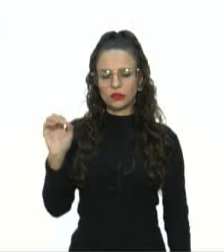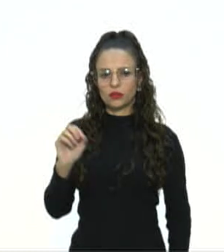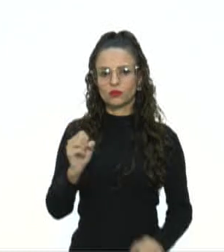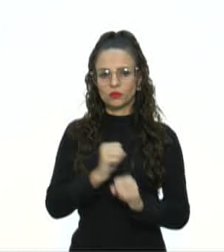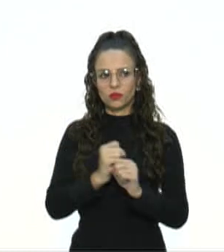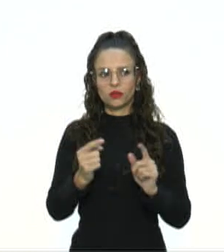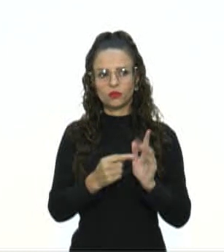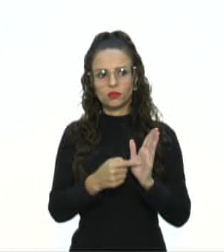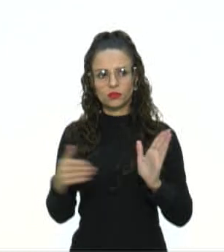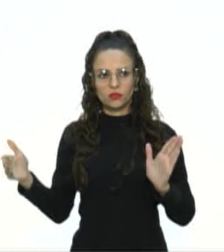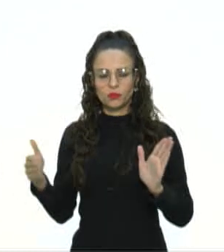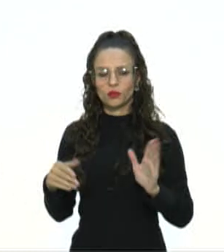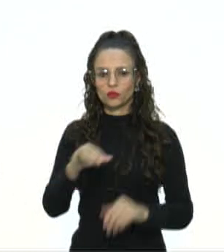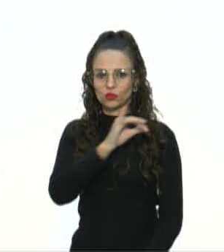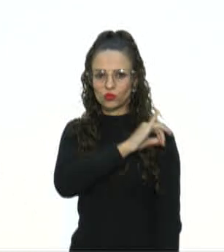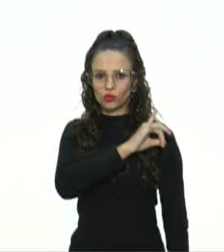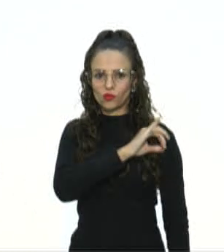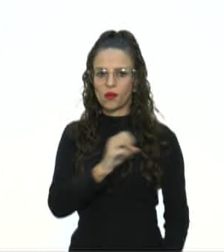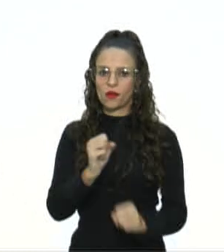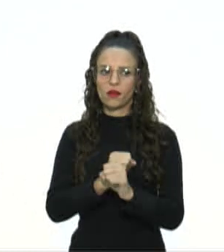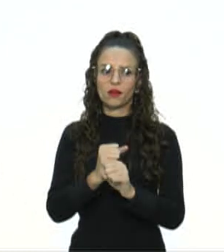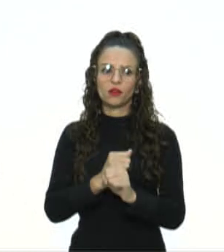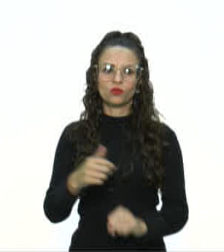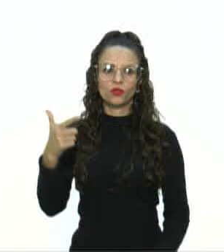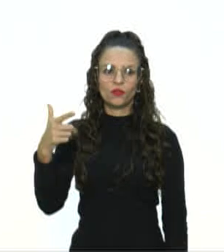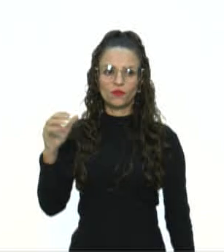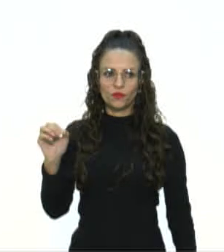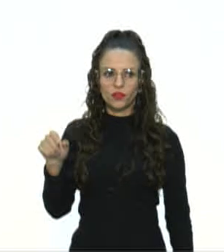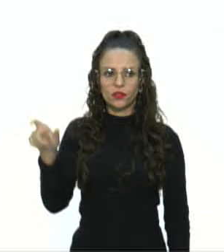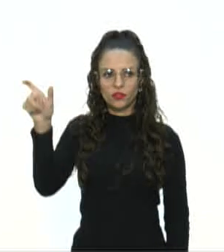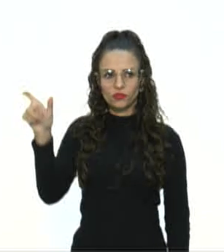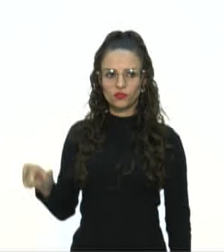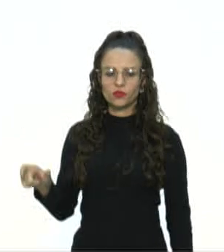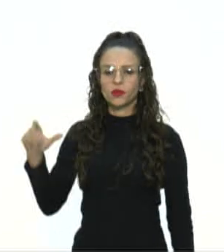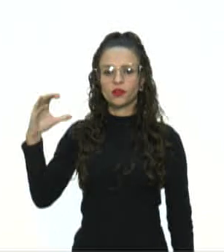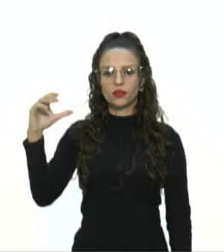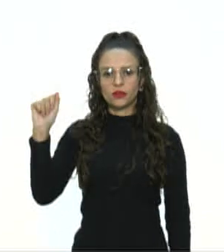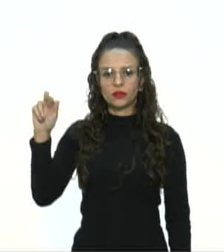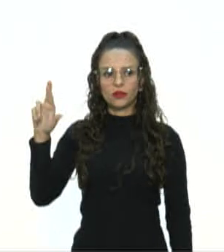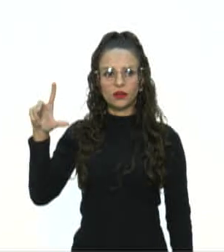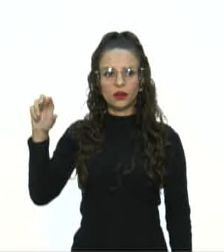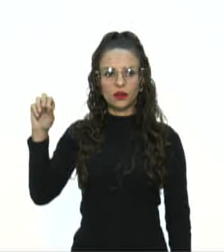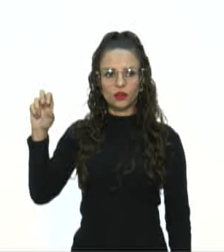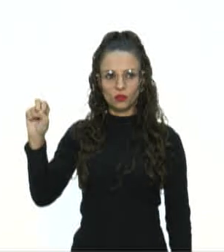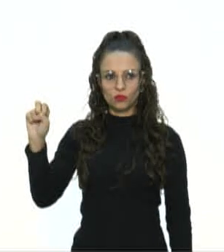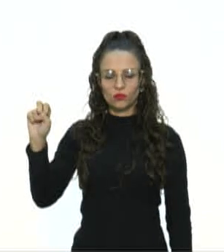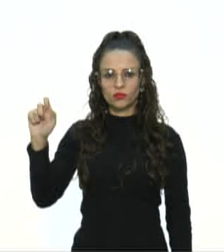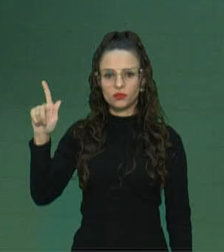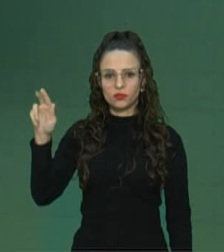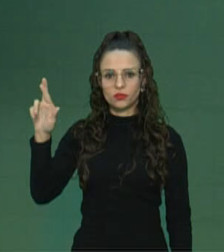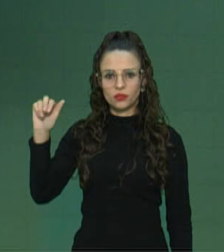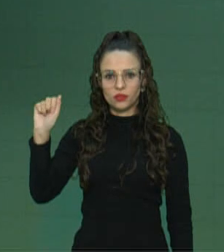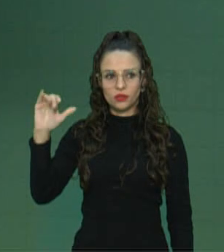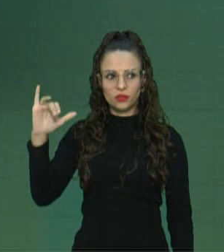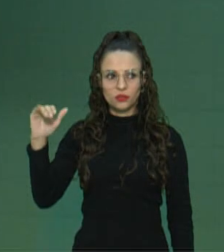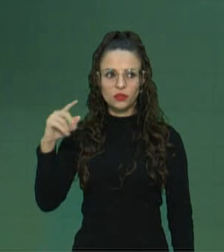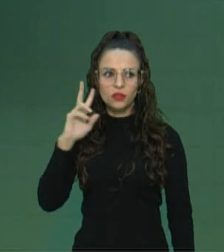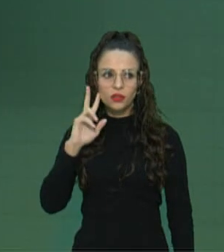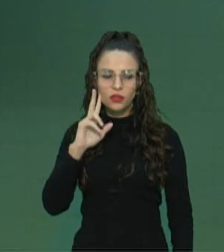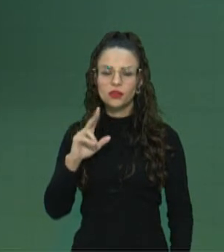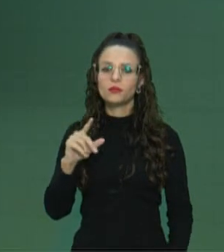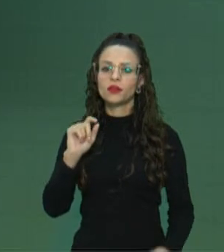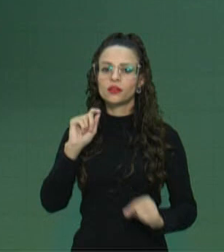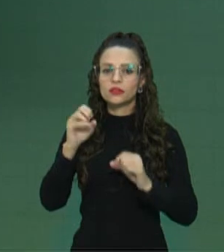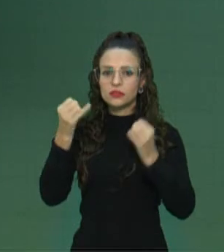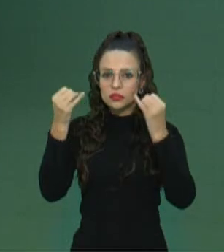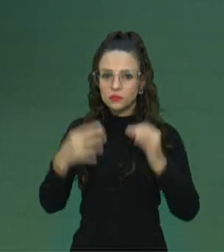Janeiro. Nos anos 20, o mestre de jiu-jitsu Carlos Gracie, lembra lá do jiu-jitsu, que nós falamos lá da história